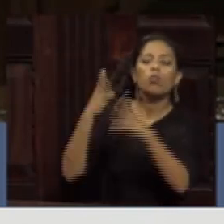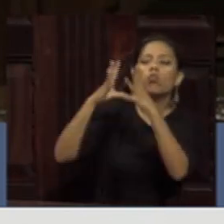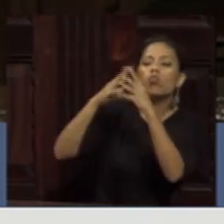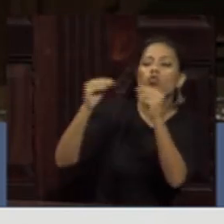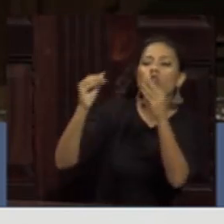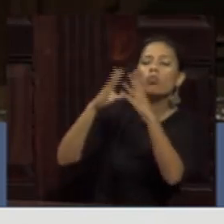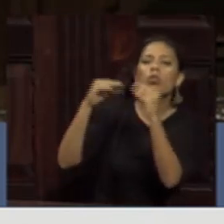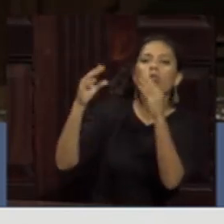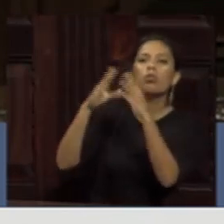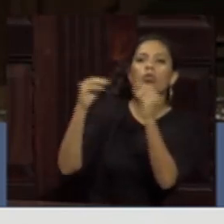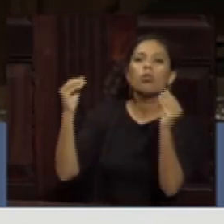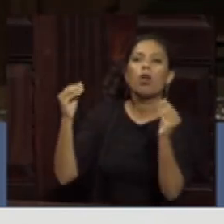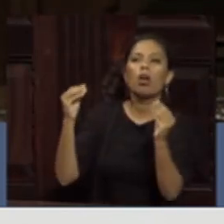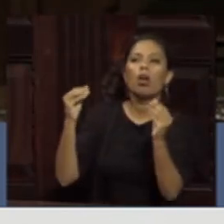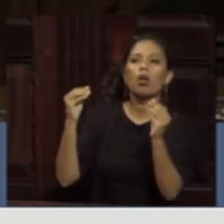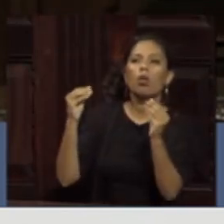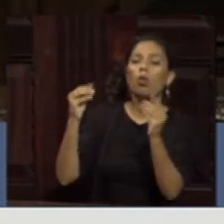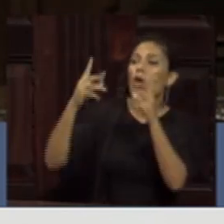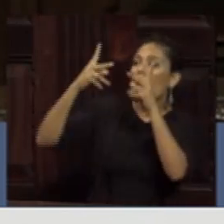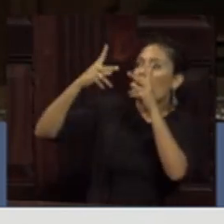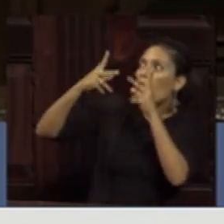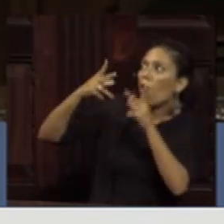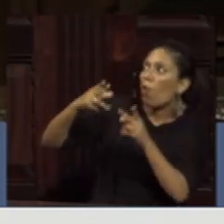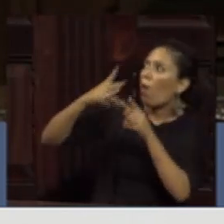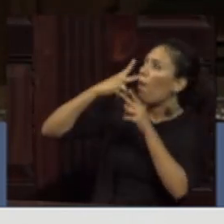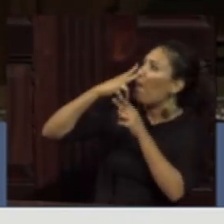espiritualmente a sua imagem